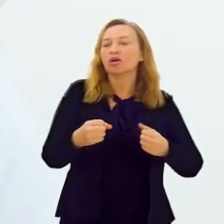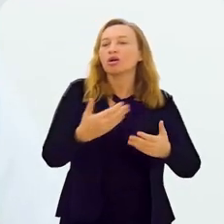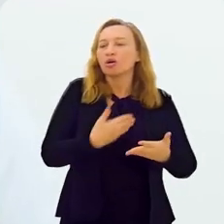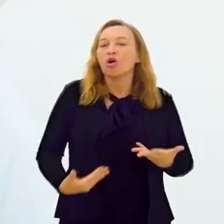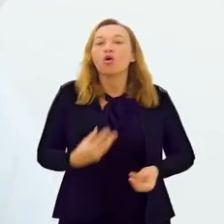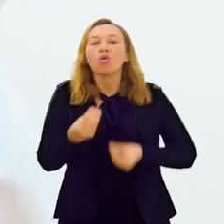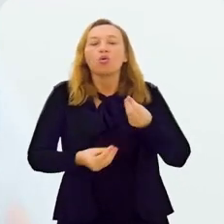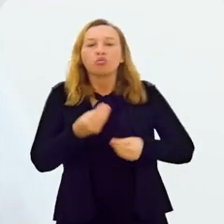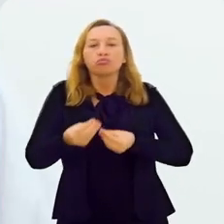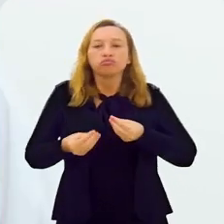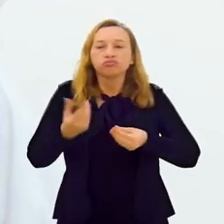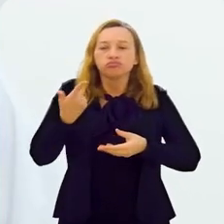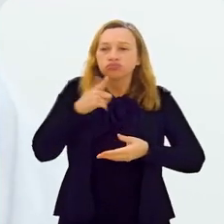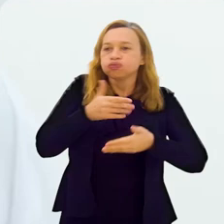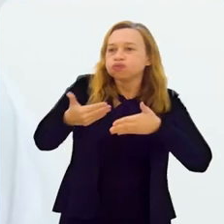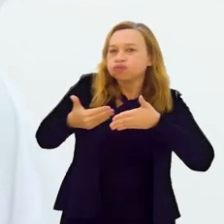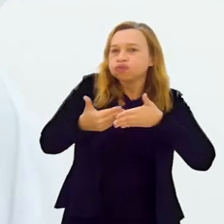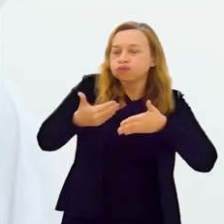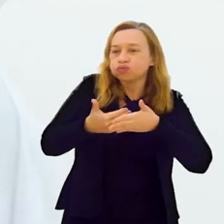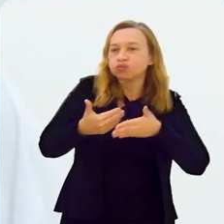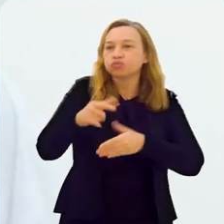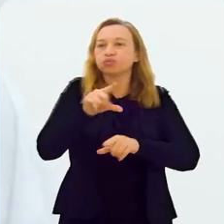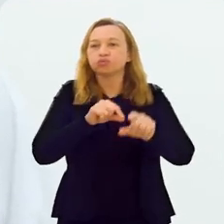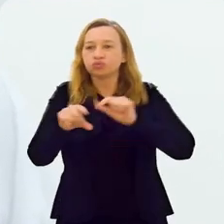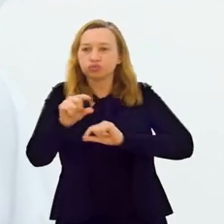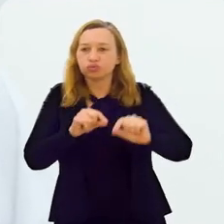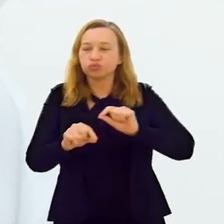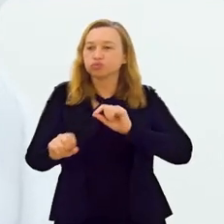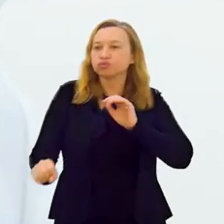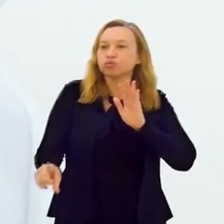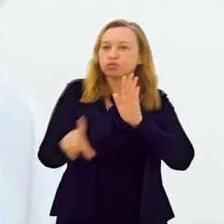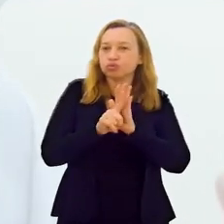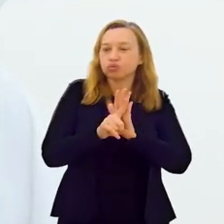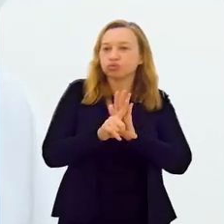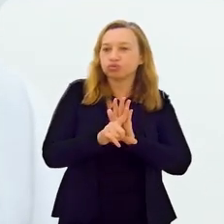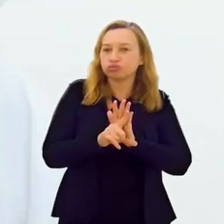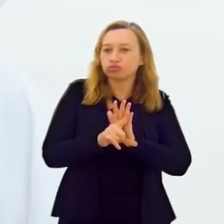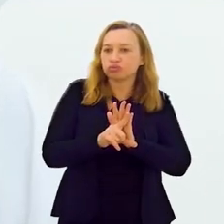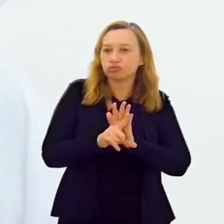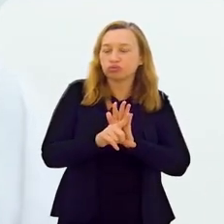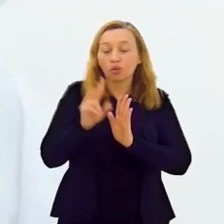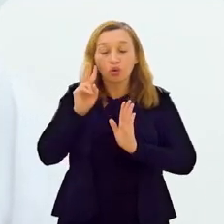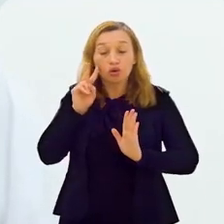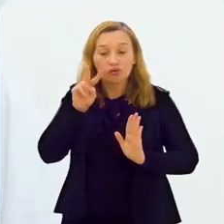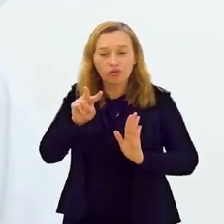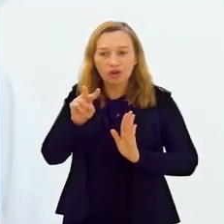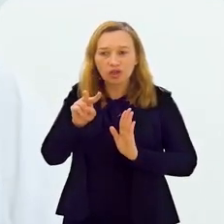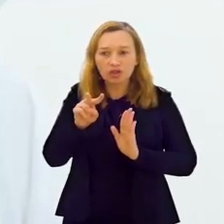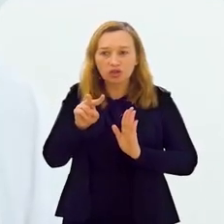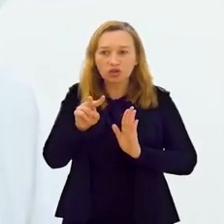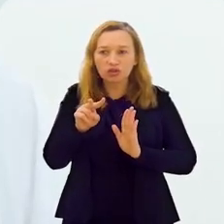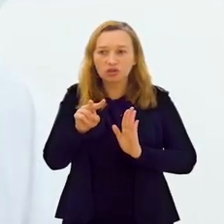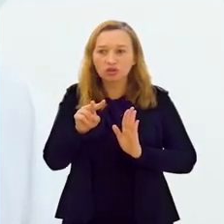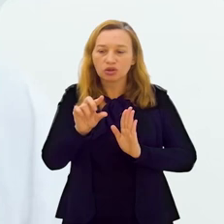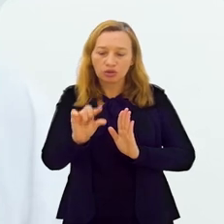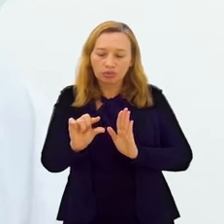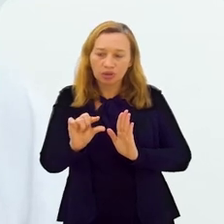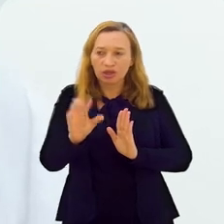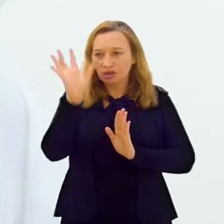com o poder público, mas como é que a gente consegue também aproximar a decisão, uma legislação que olhe